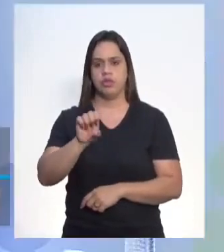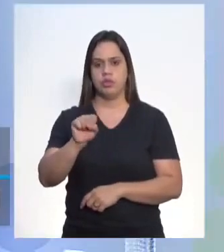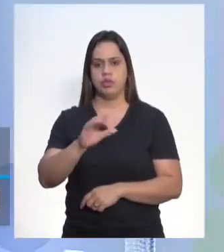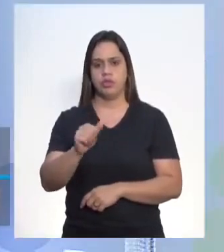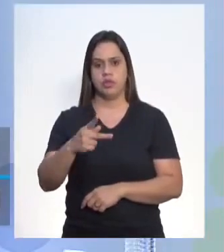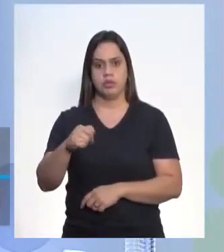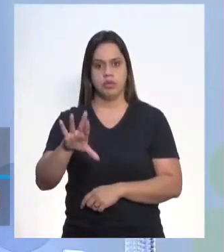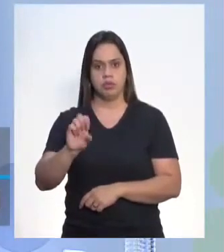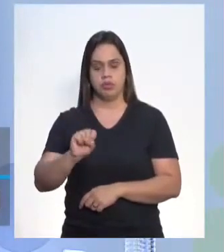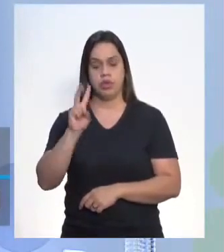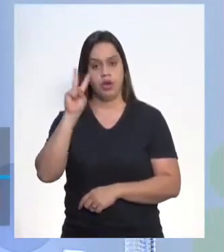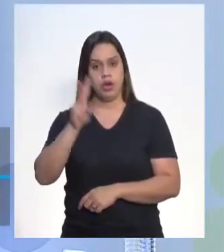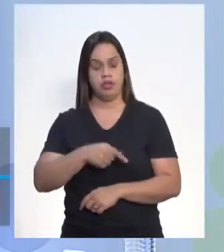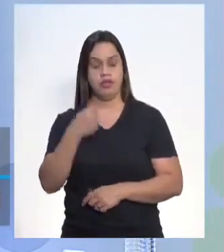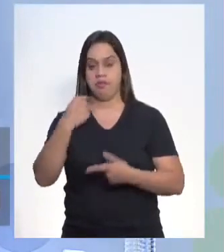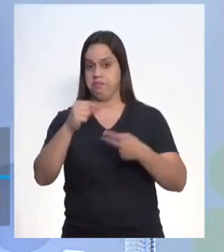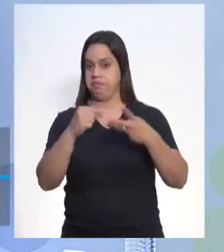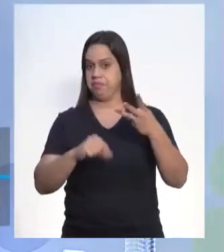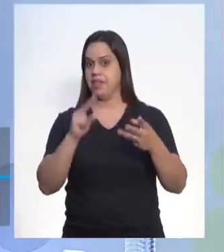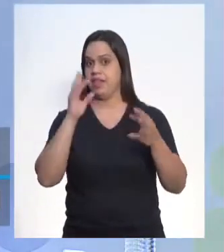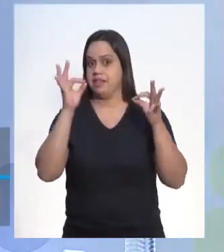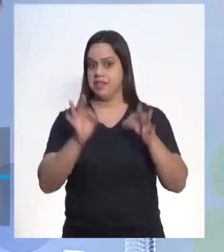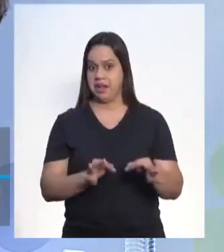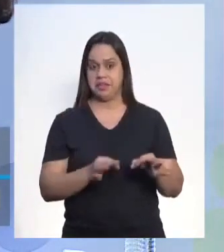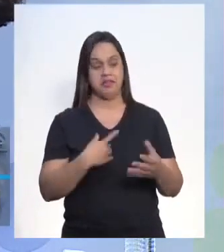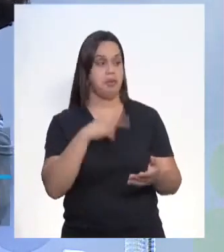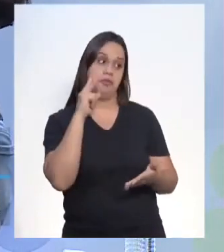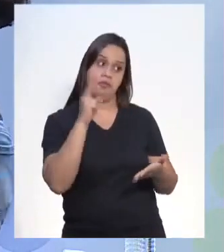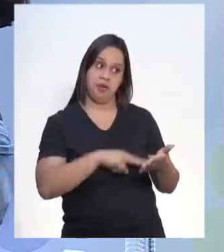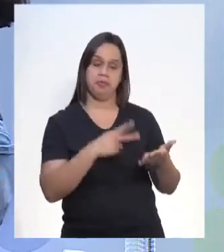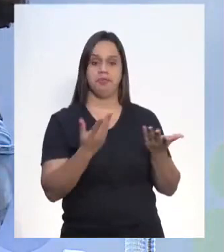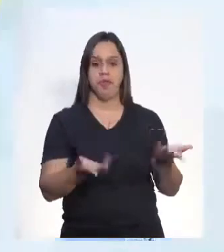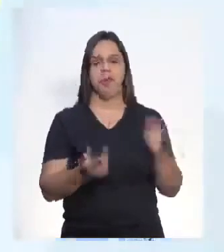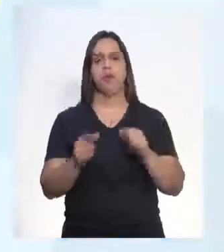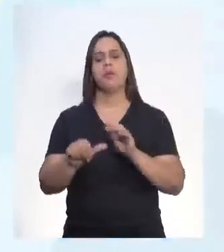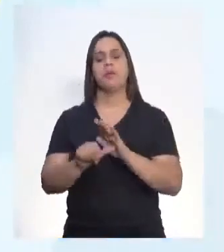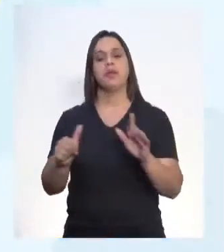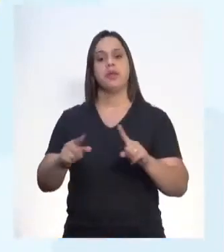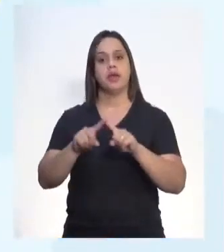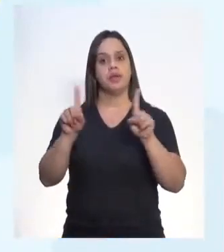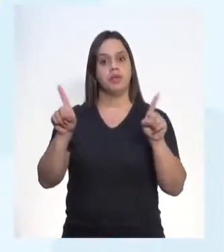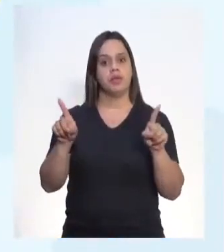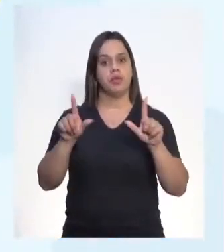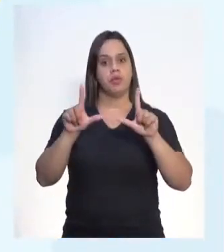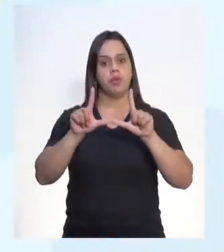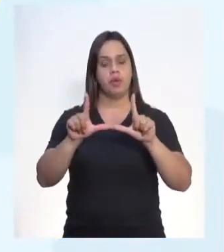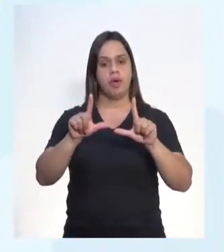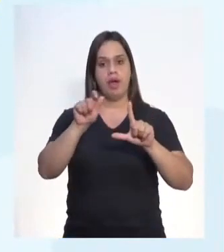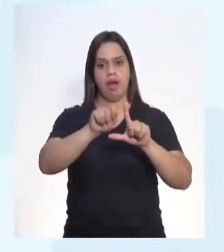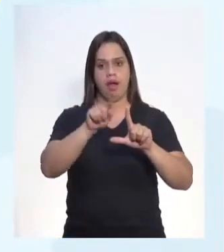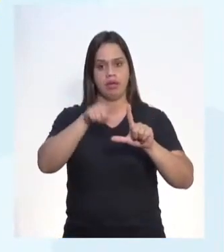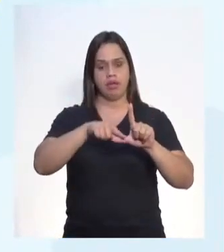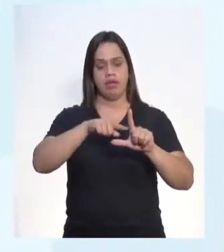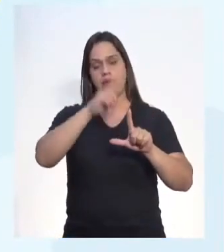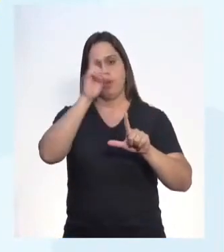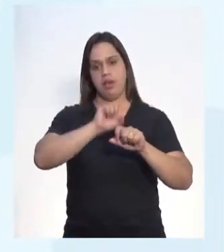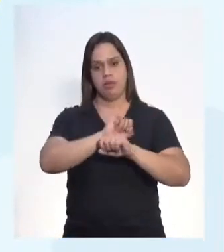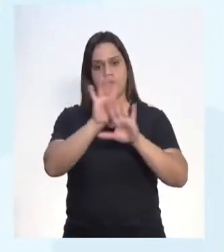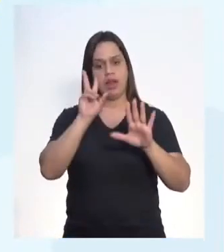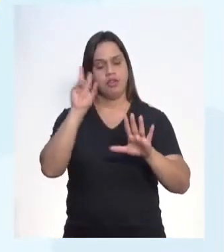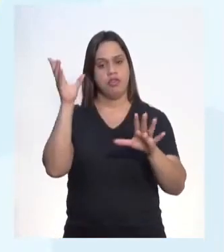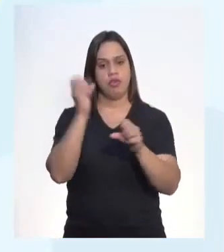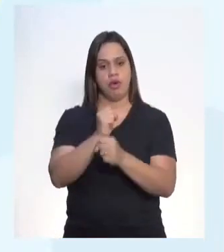resposta? Vamos, então, na correção. Primeiro, quadrado A, que é o amarelo claro. Então, vou calcular